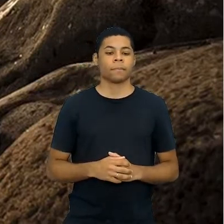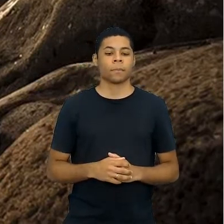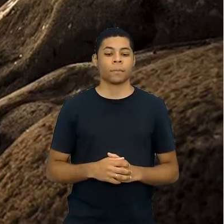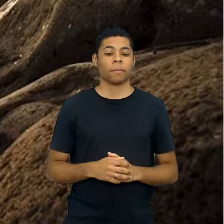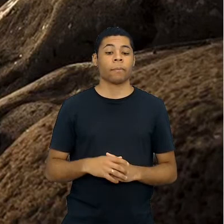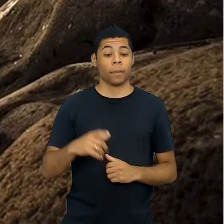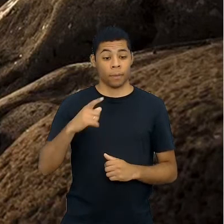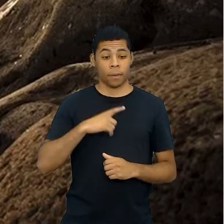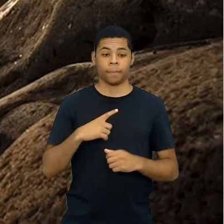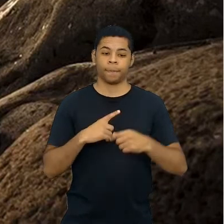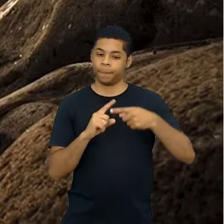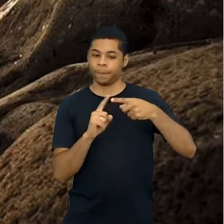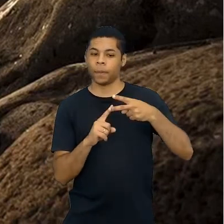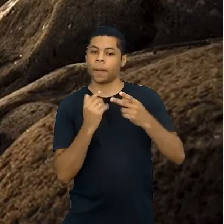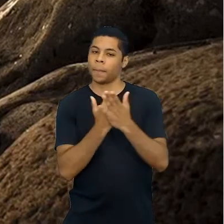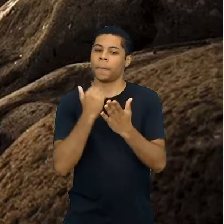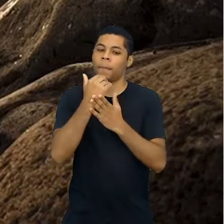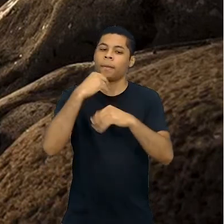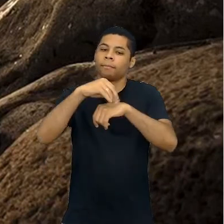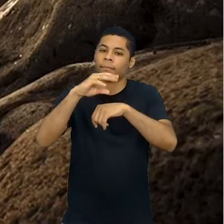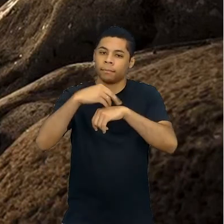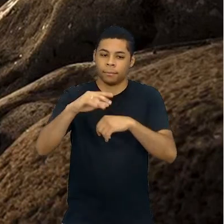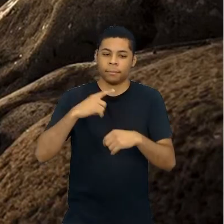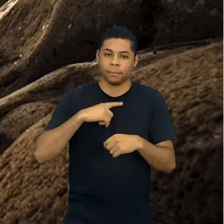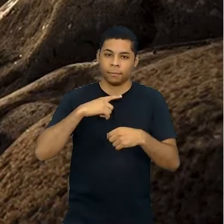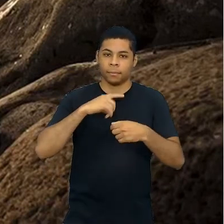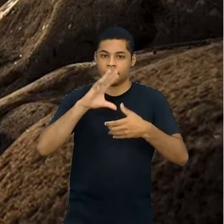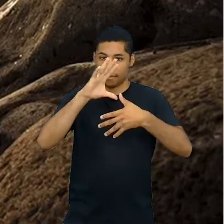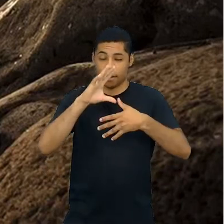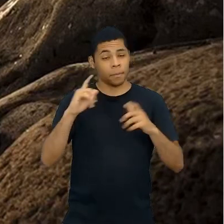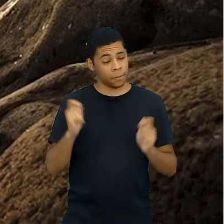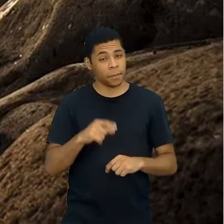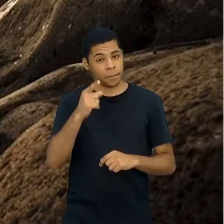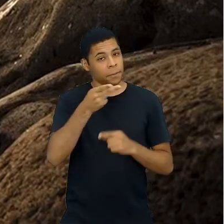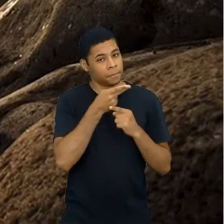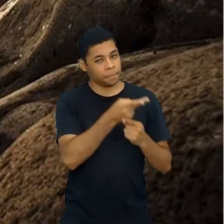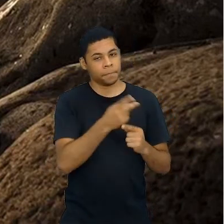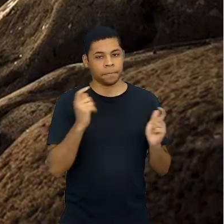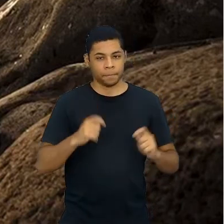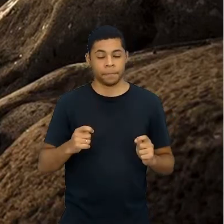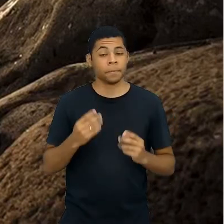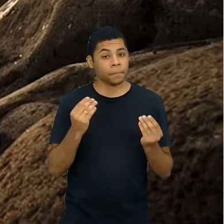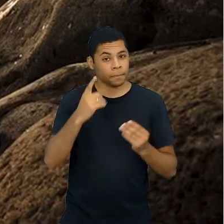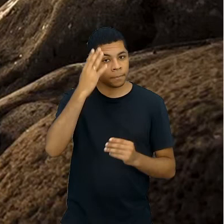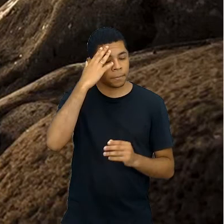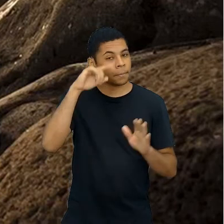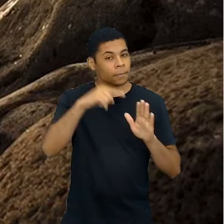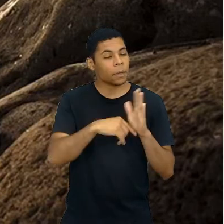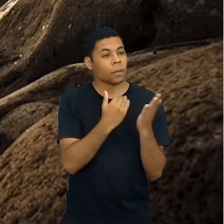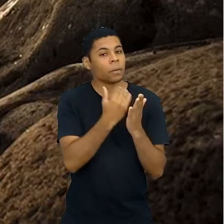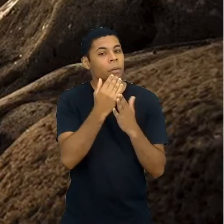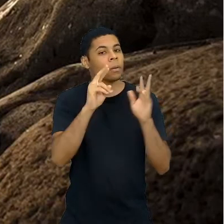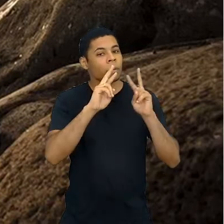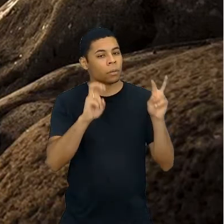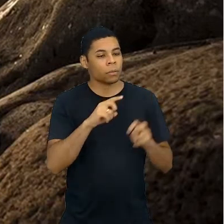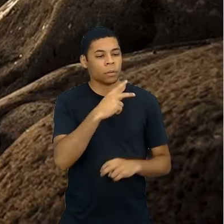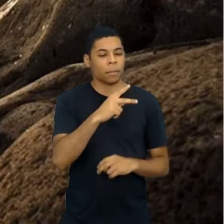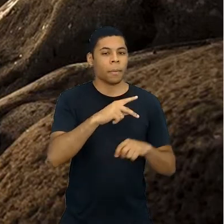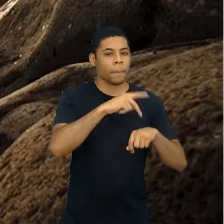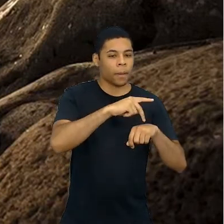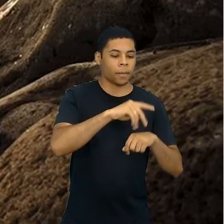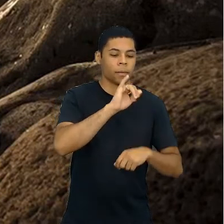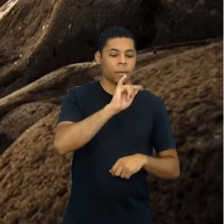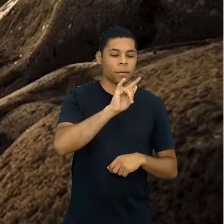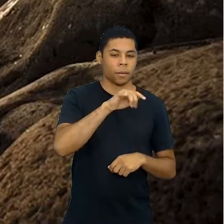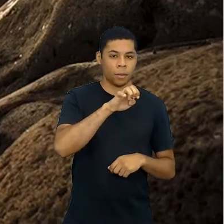dois Saiba Mais, que também está lá no mapa, né, que vocês podem ver. Para saber mais sobre as rochas ígneas,